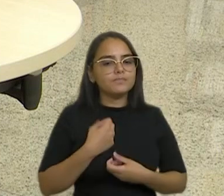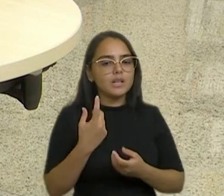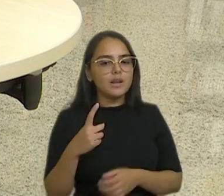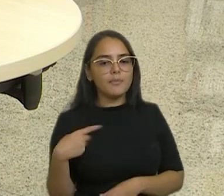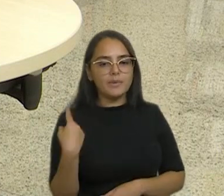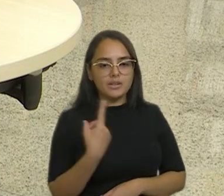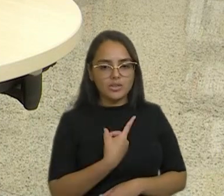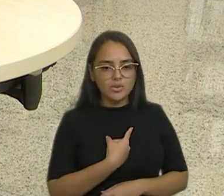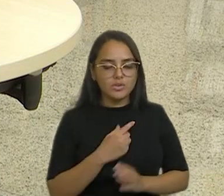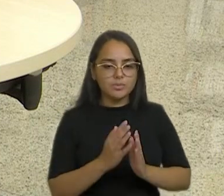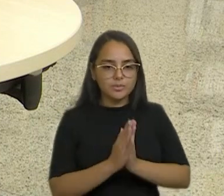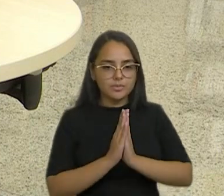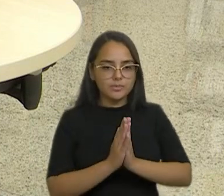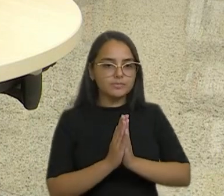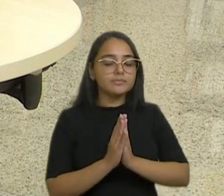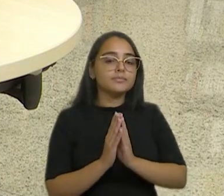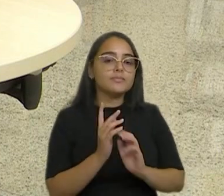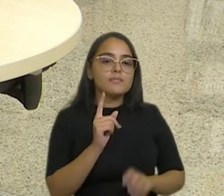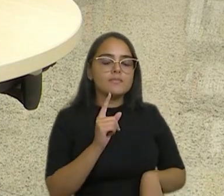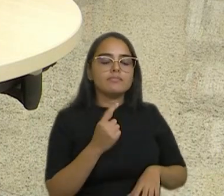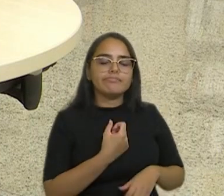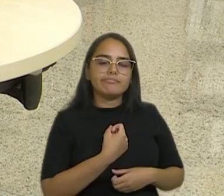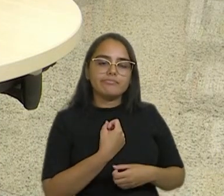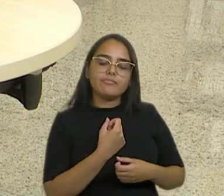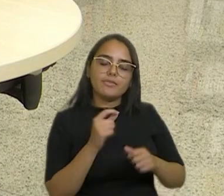gente. Você fez inspirado aí